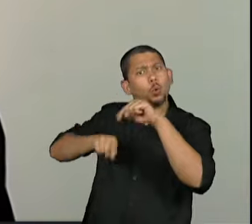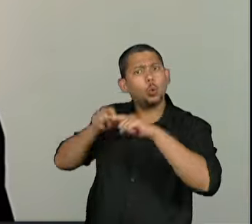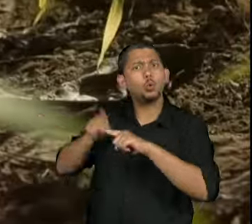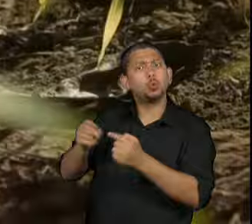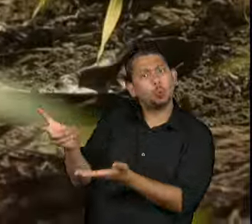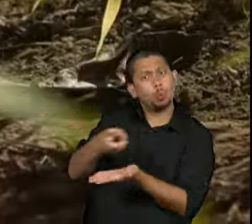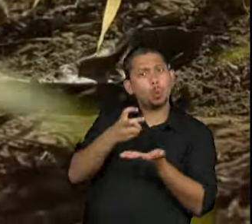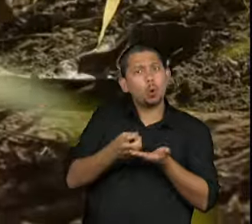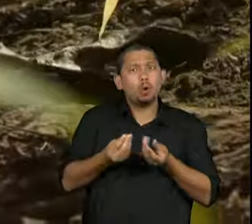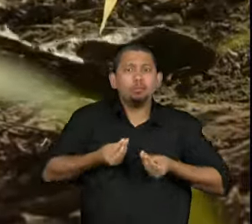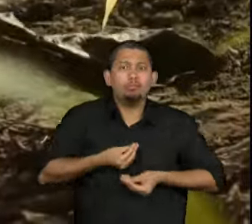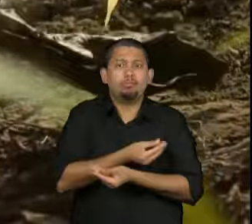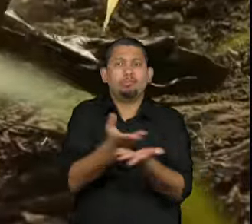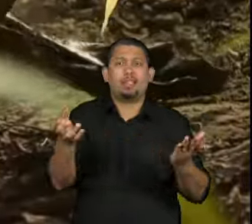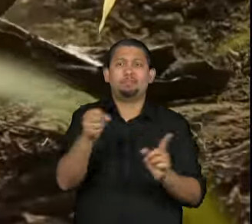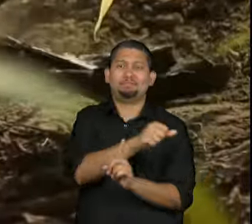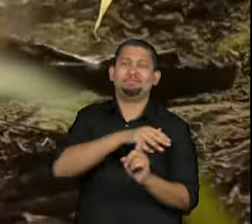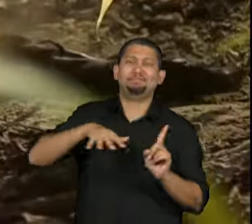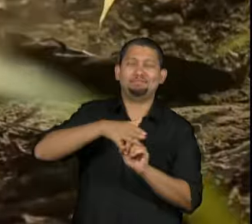sociedade.